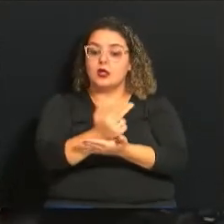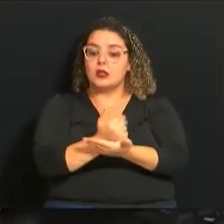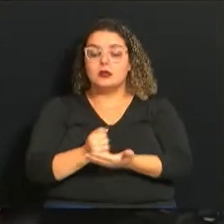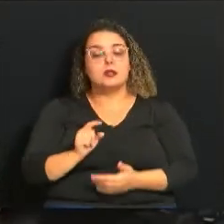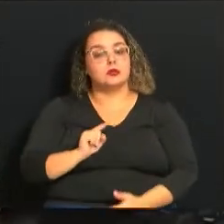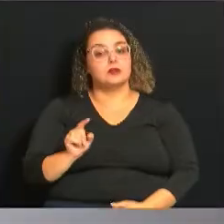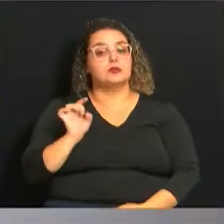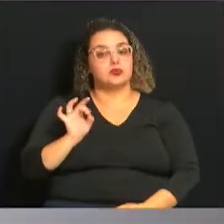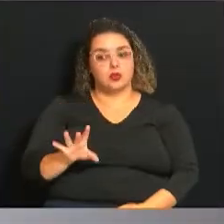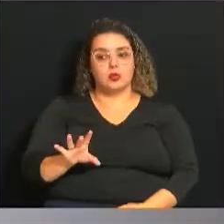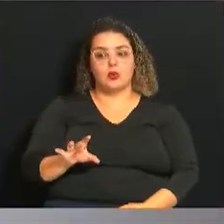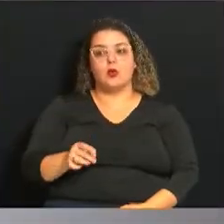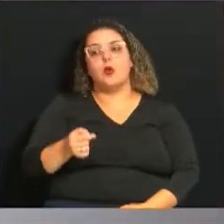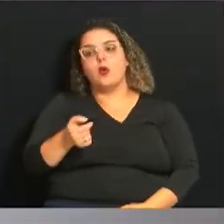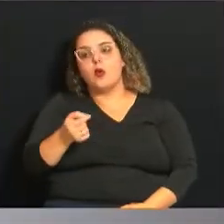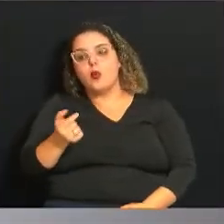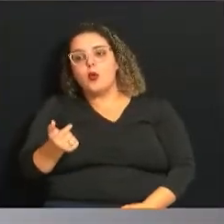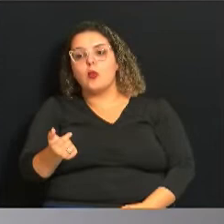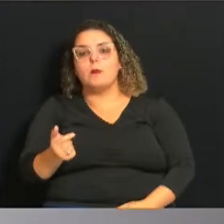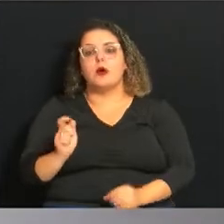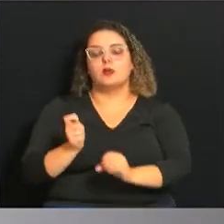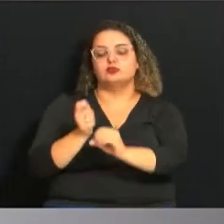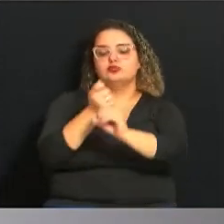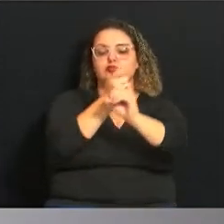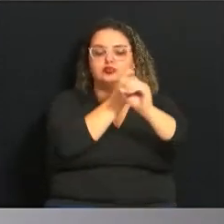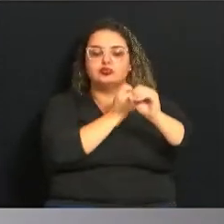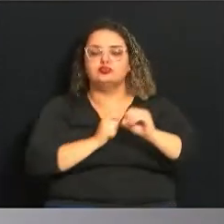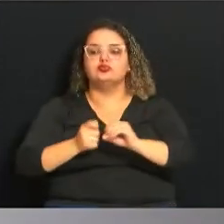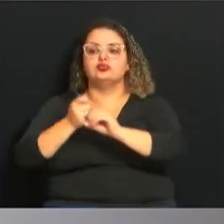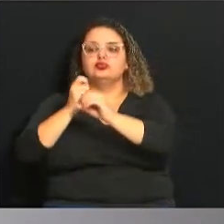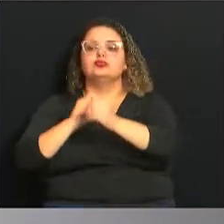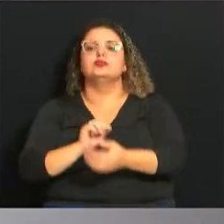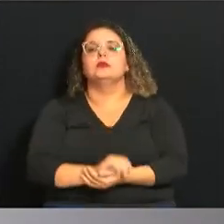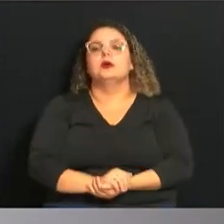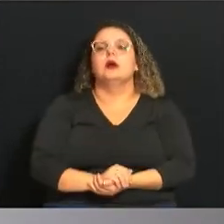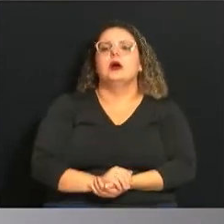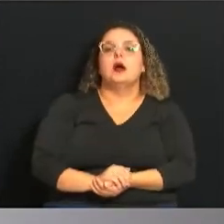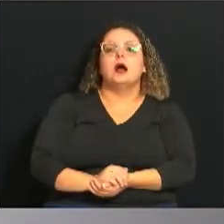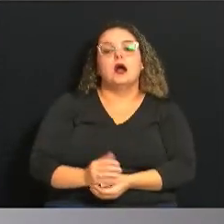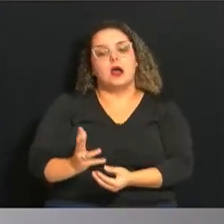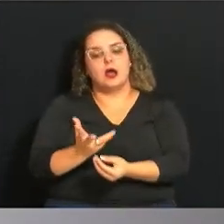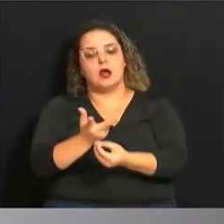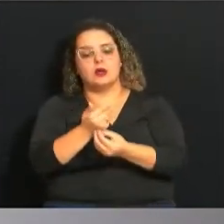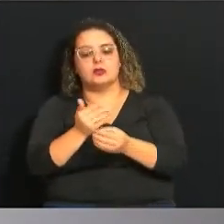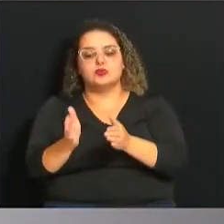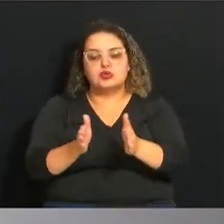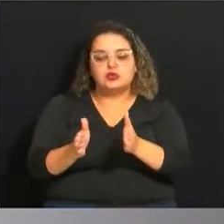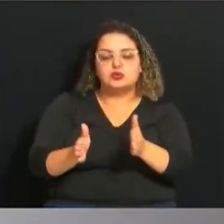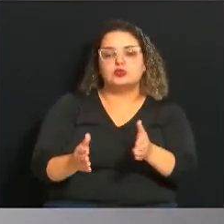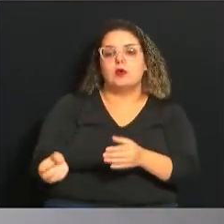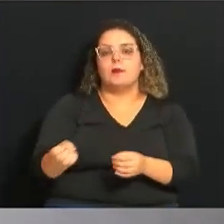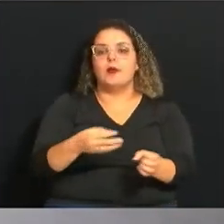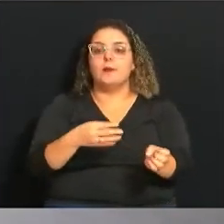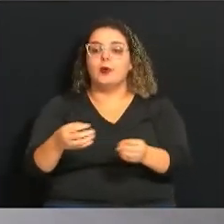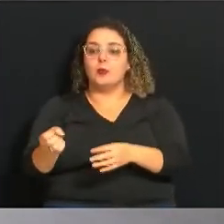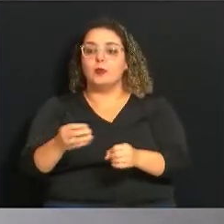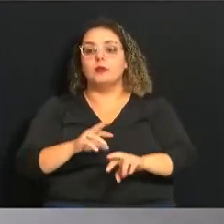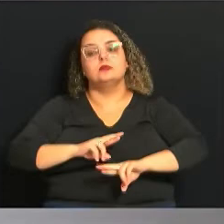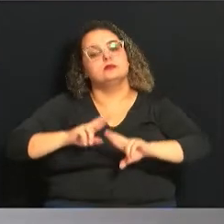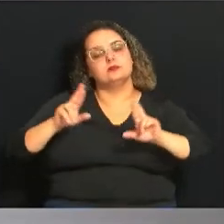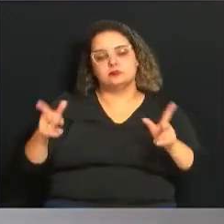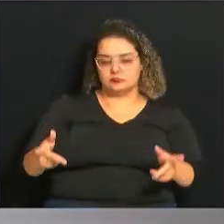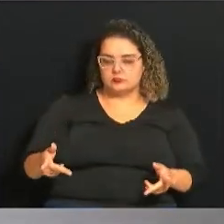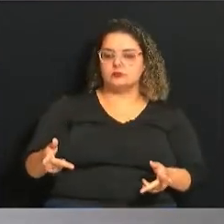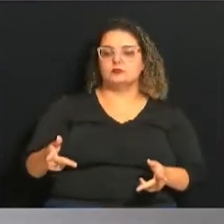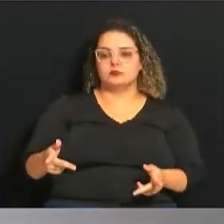tem um pouco um foco de escultura, de instalação, arte contemporânea. Então, a diferença aí é um pouco